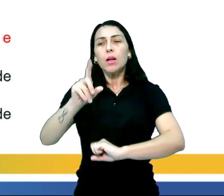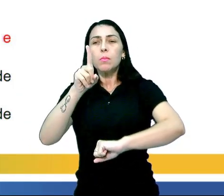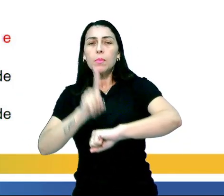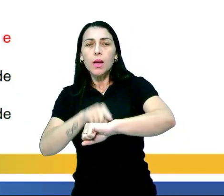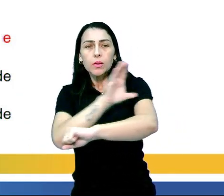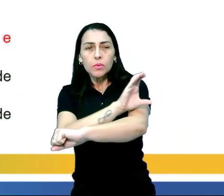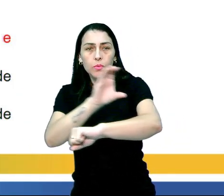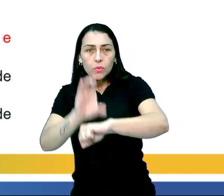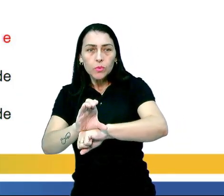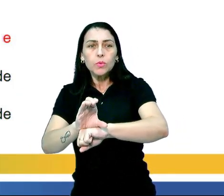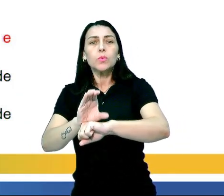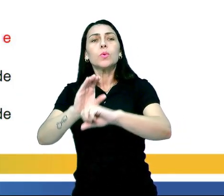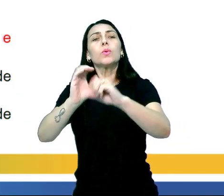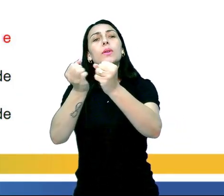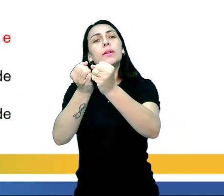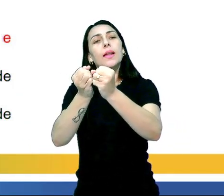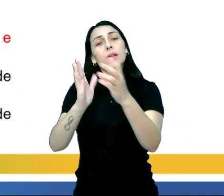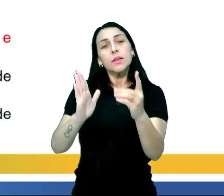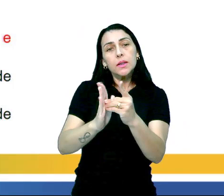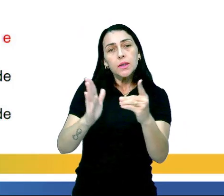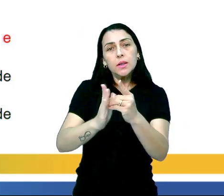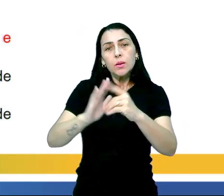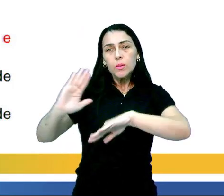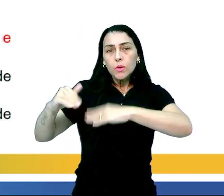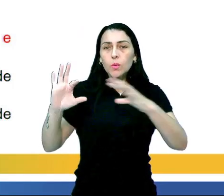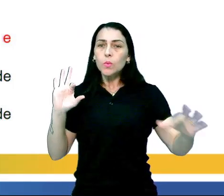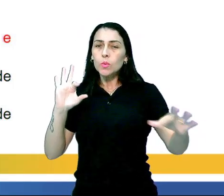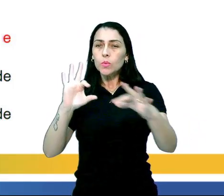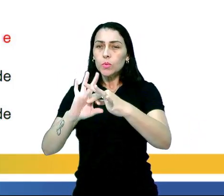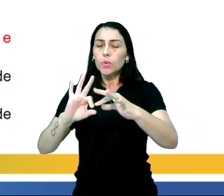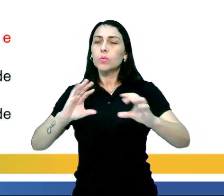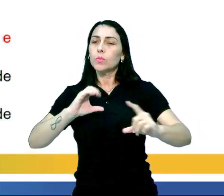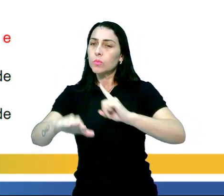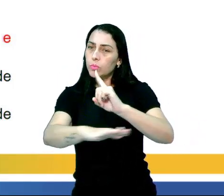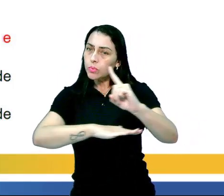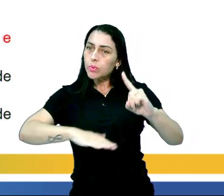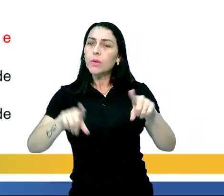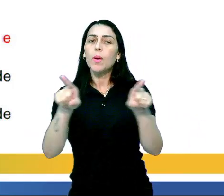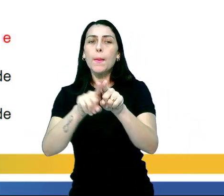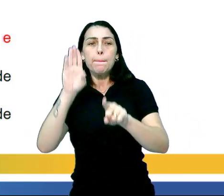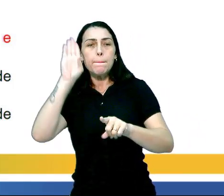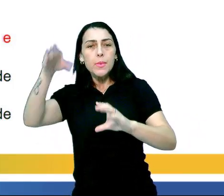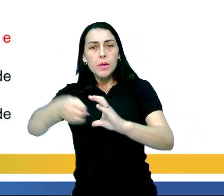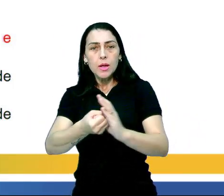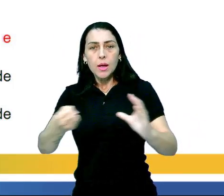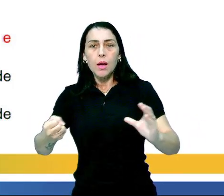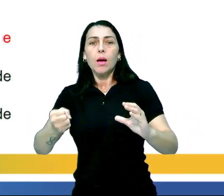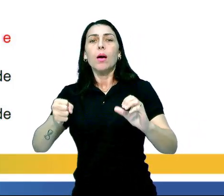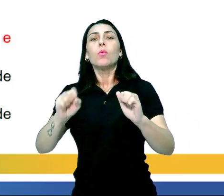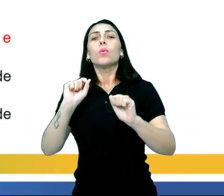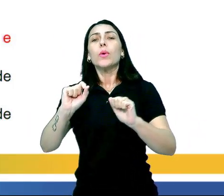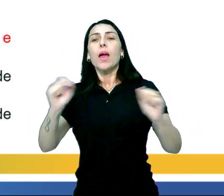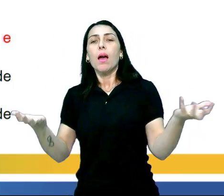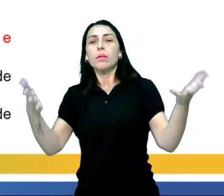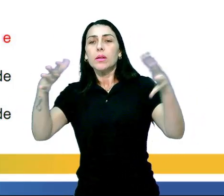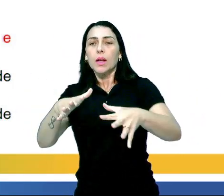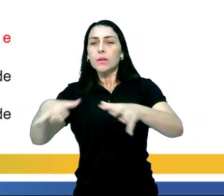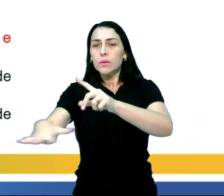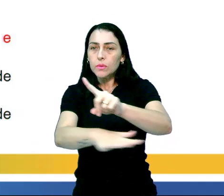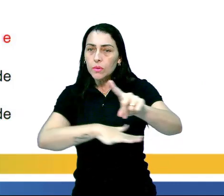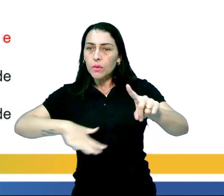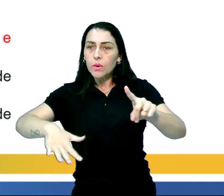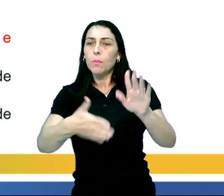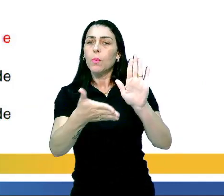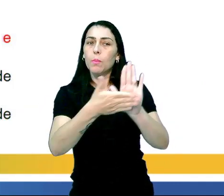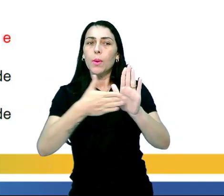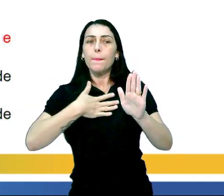época das culturas tribais evoluídas que se conectaram com grandes civilizações. Sua principal característica é a promoção da integração e